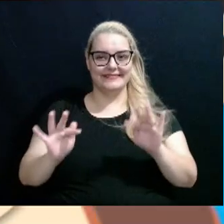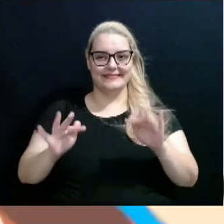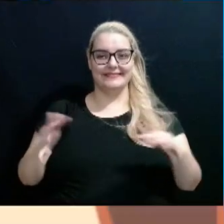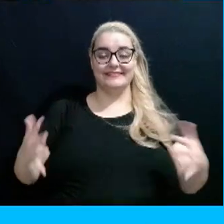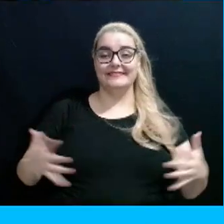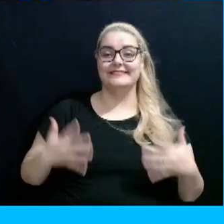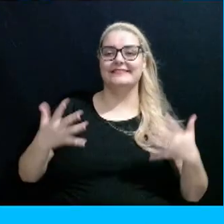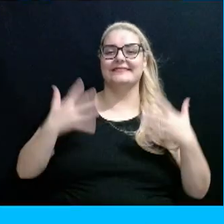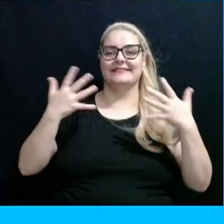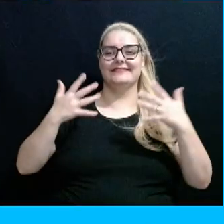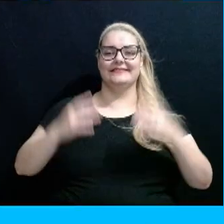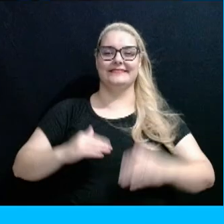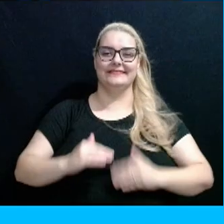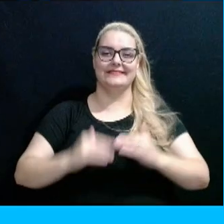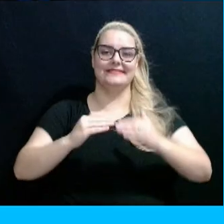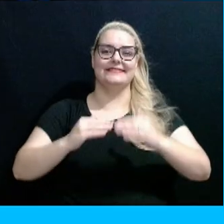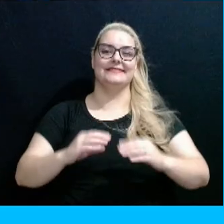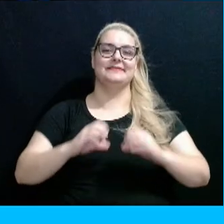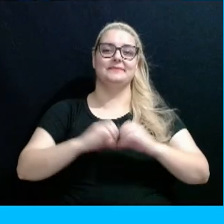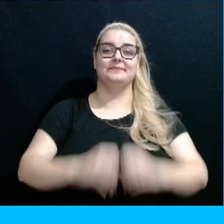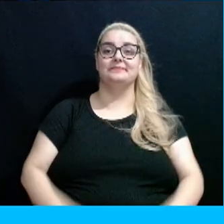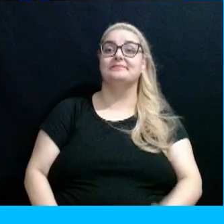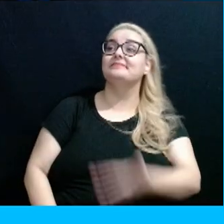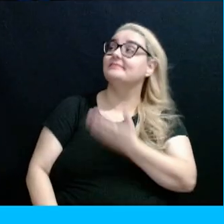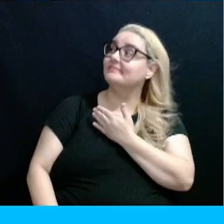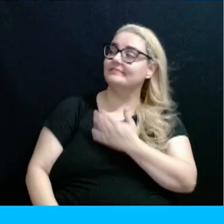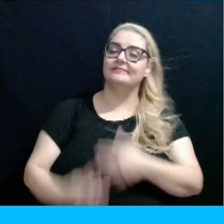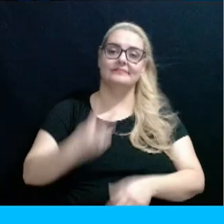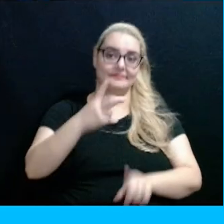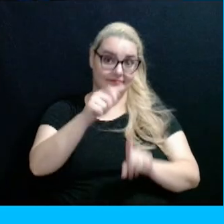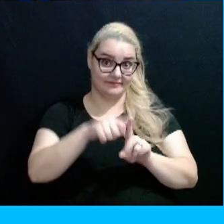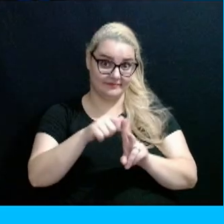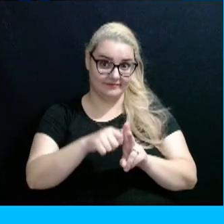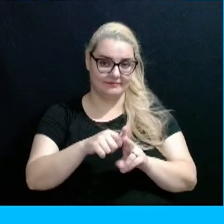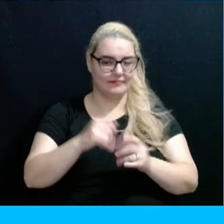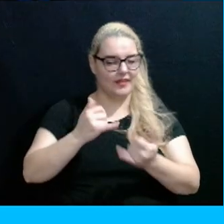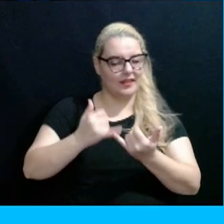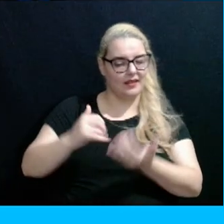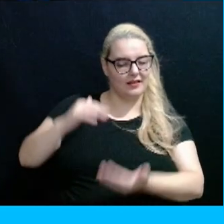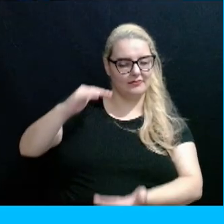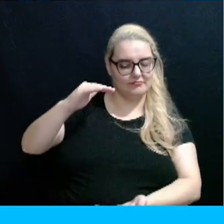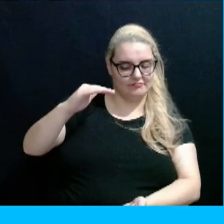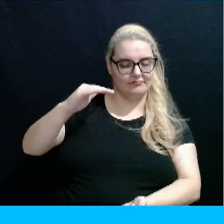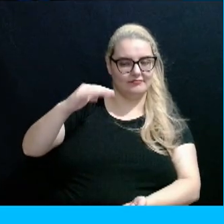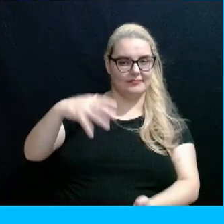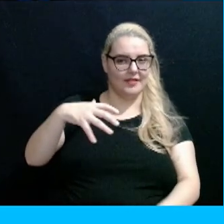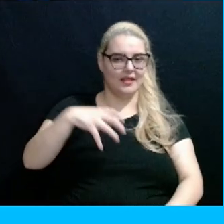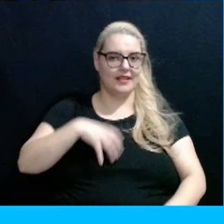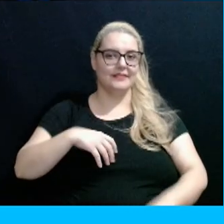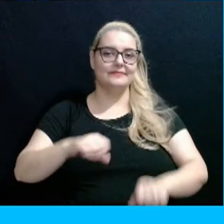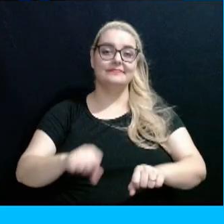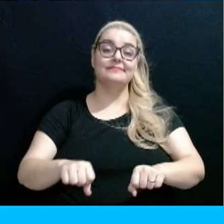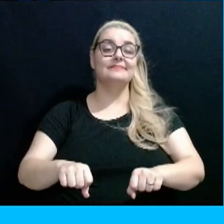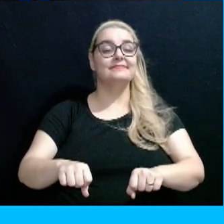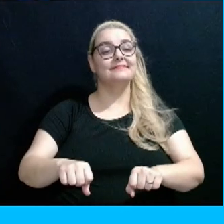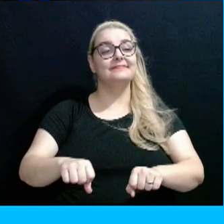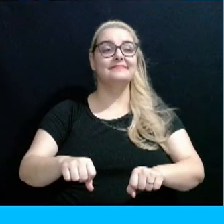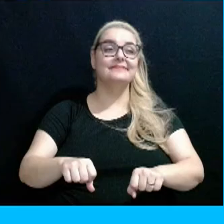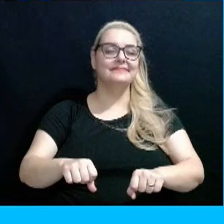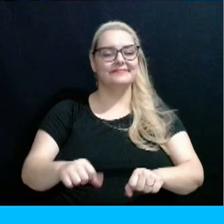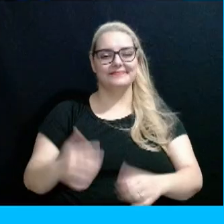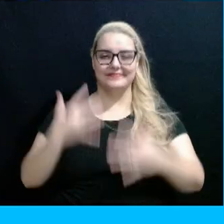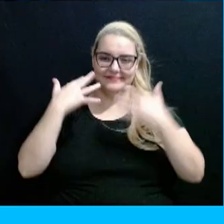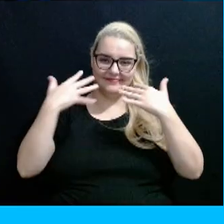amor. O Todd tem 2 meses, é porte médio e esse jeitinho todo encantador. Muito